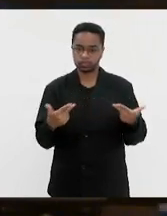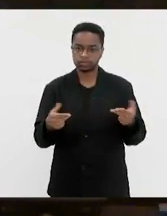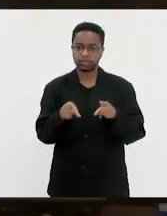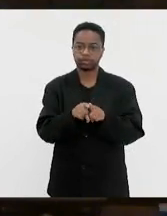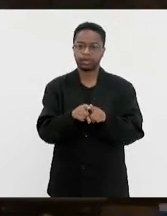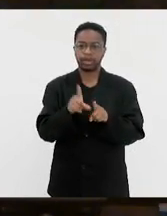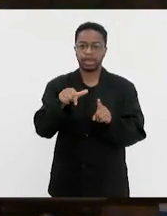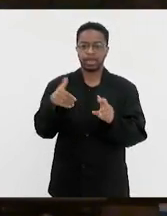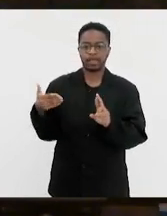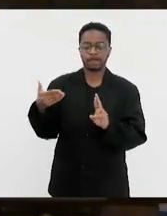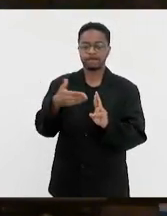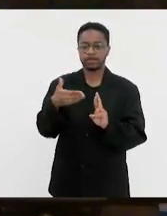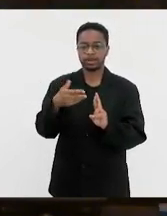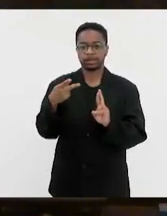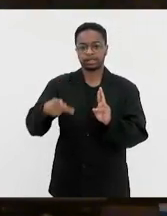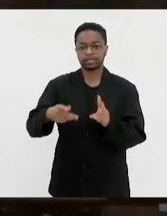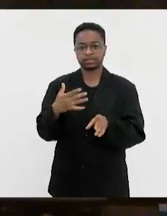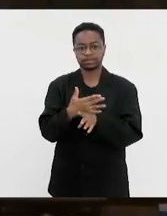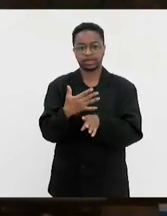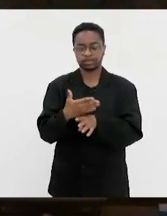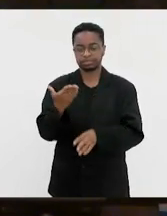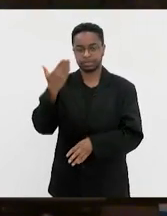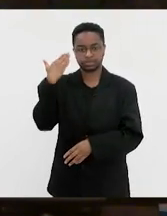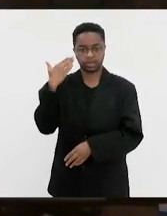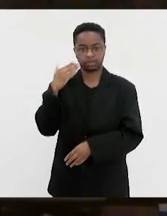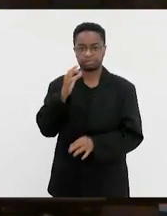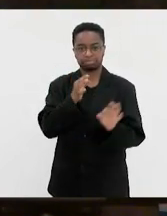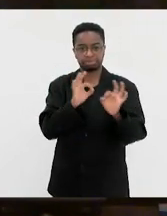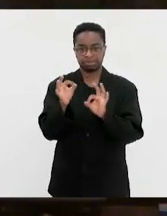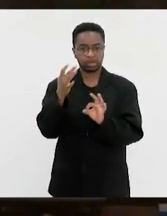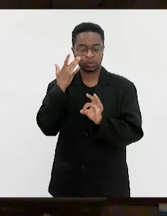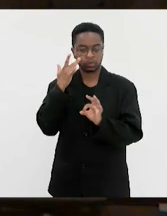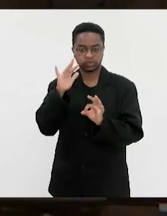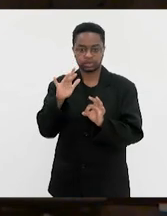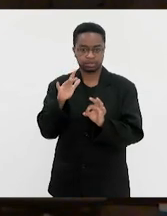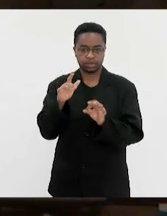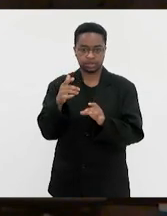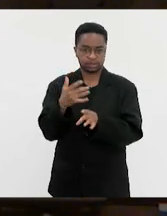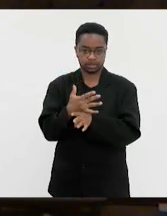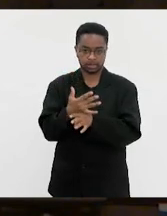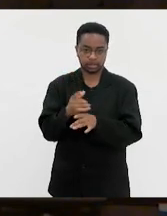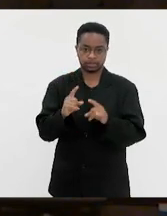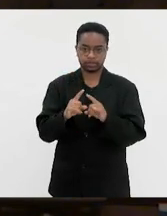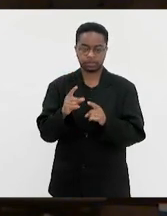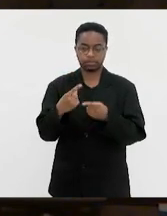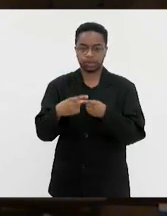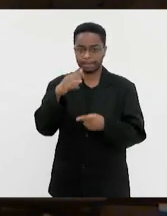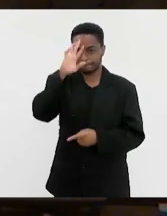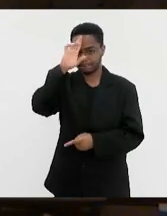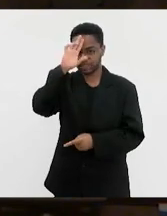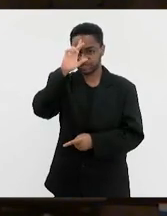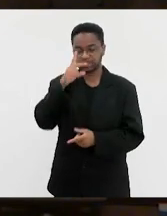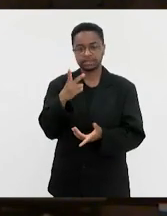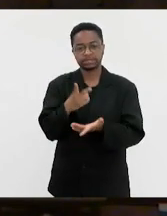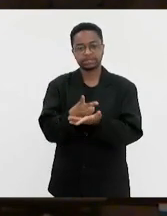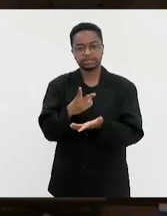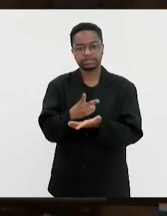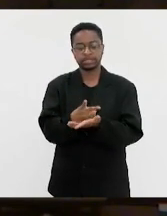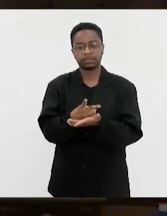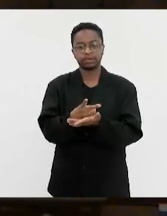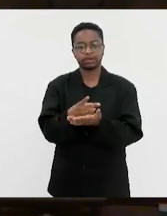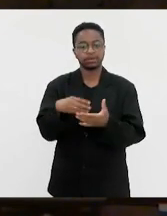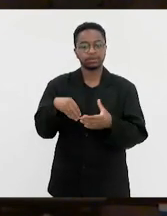de uma cidade que antes não se ouvia falar na cidade, no estado do Rio. Mesquita era uma cidade que só vivia dentro de